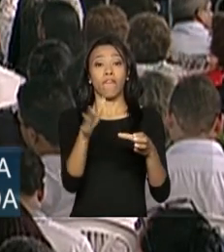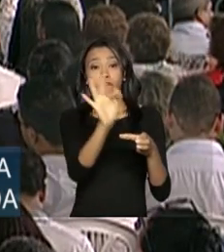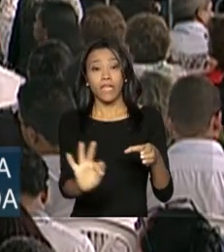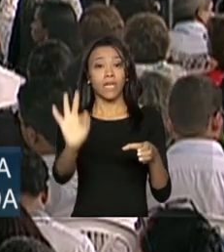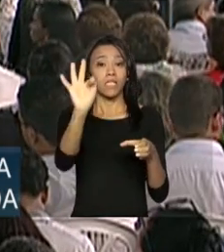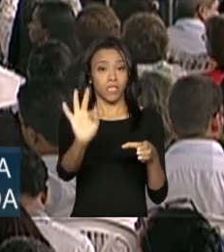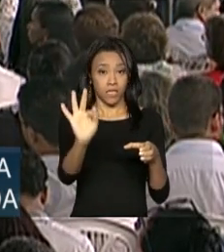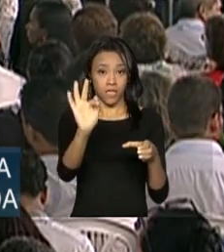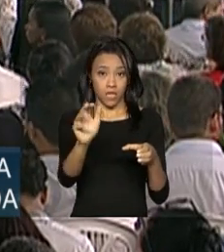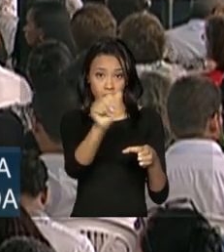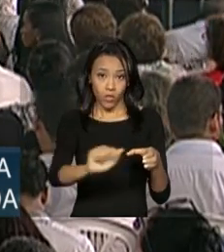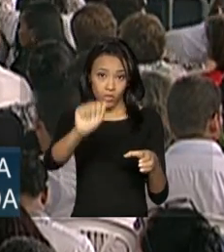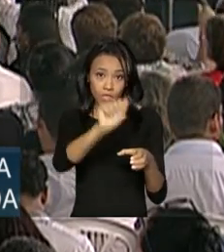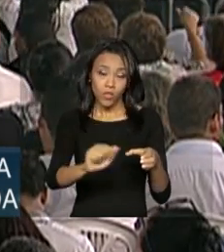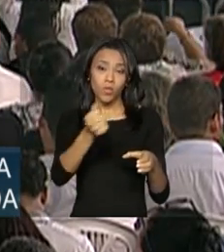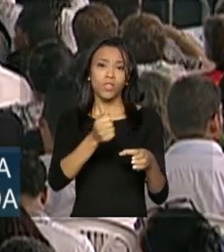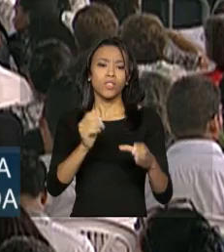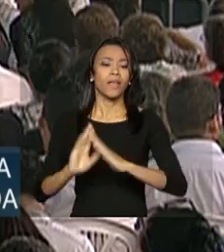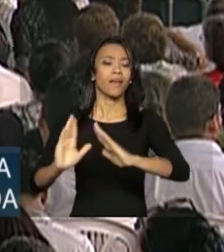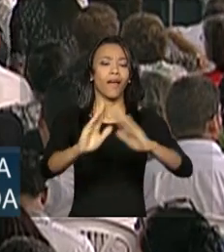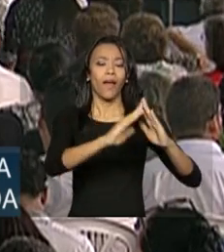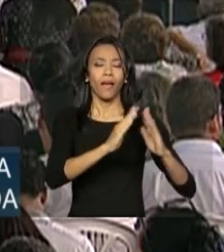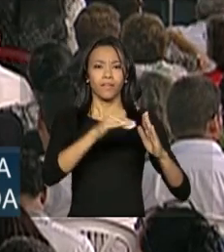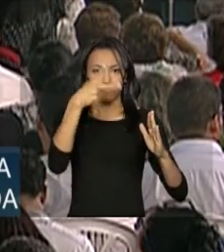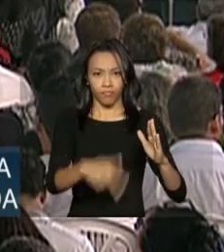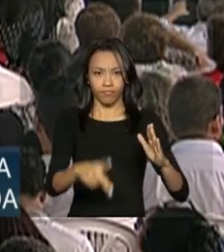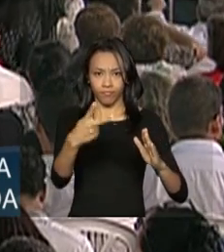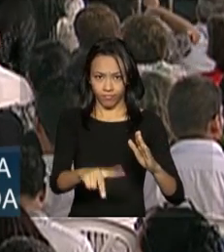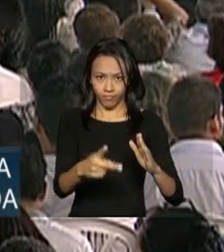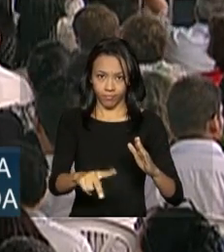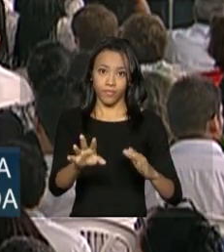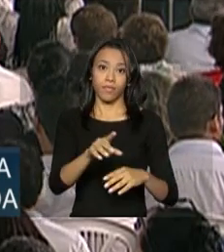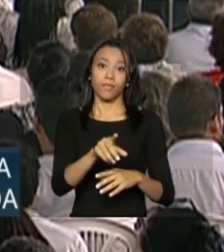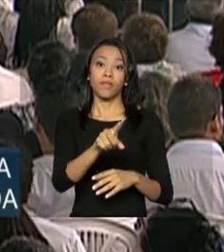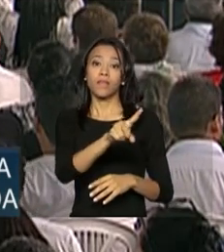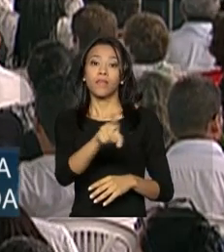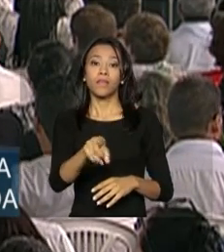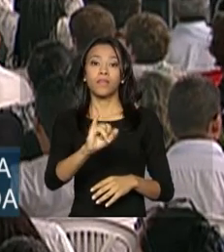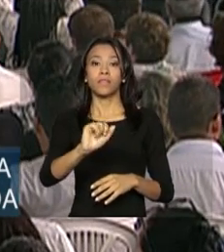de Bairro de Salvador, o Zilmar Gomes.